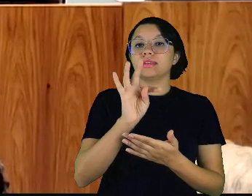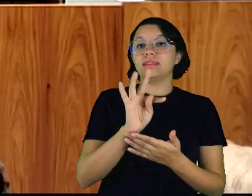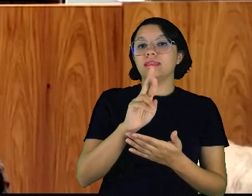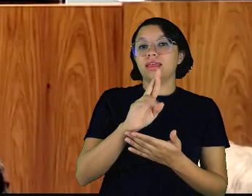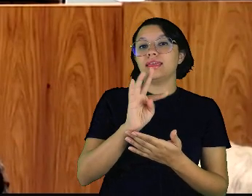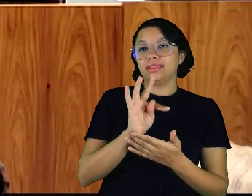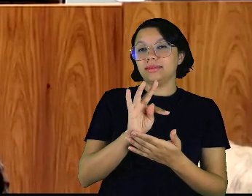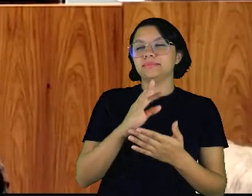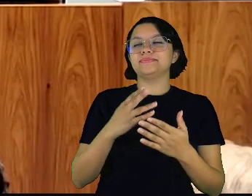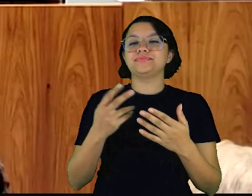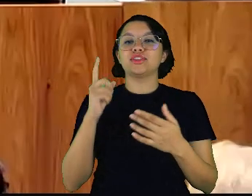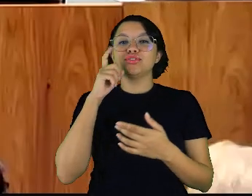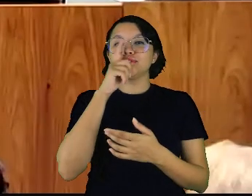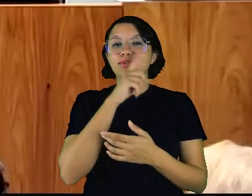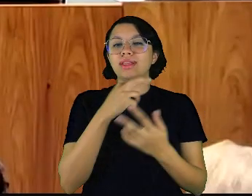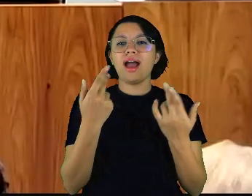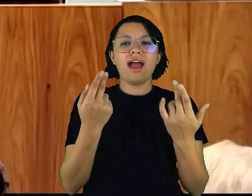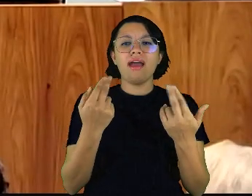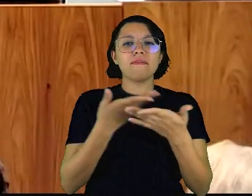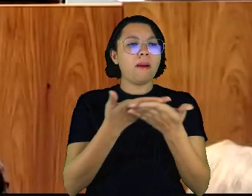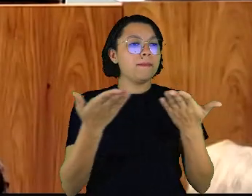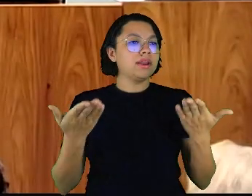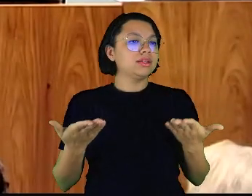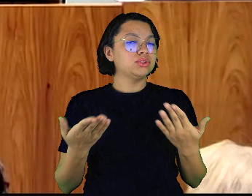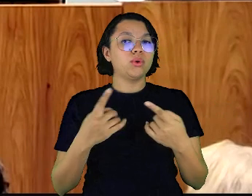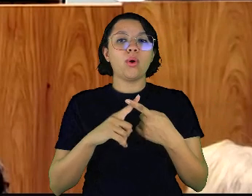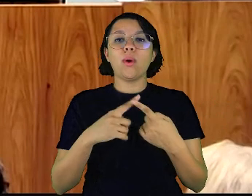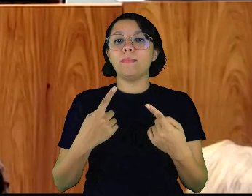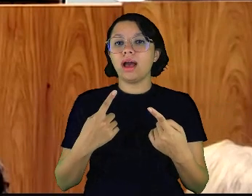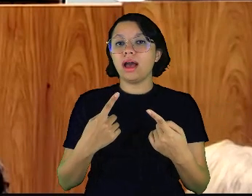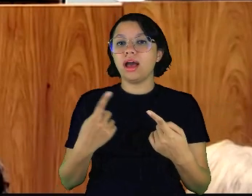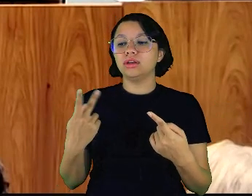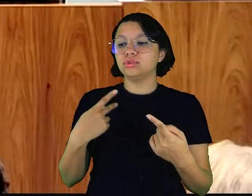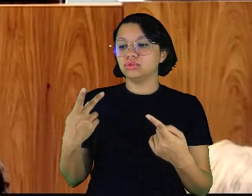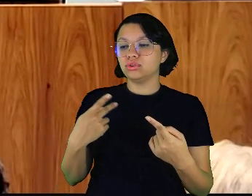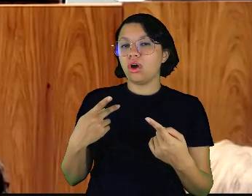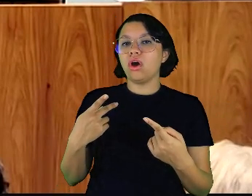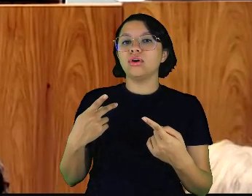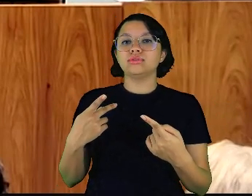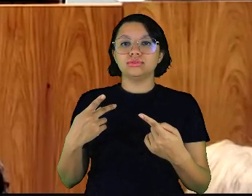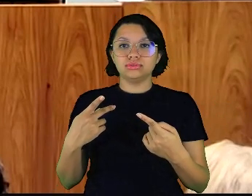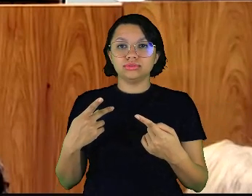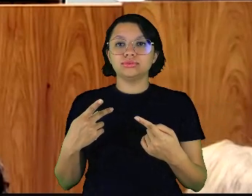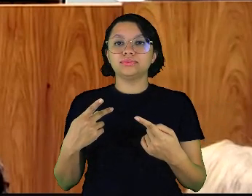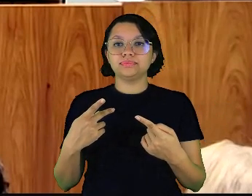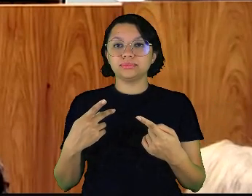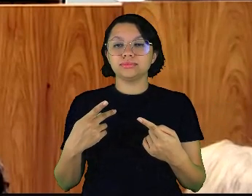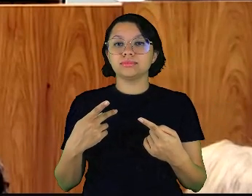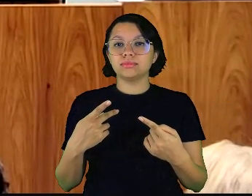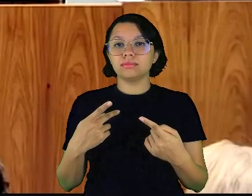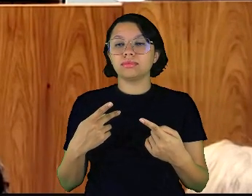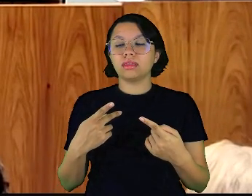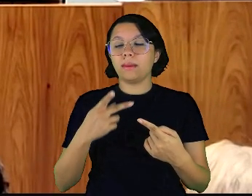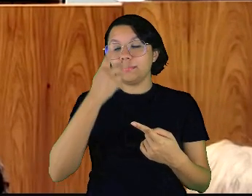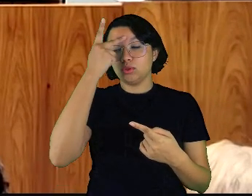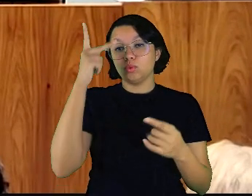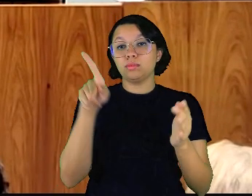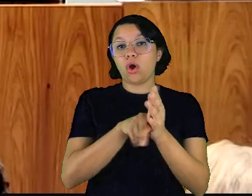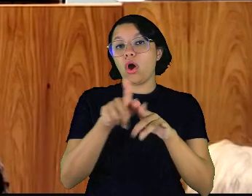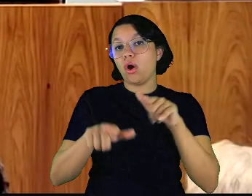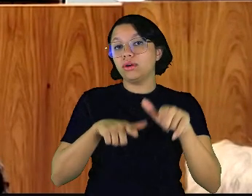para todas, mas os nossos dirigentes, como os dirigentes daqui, superam os